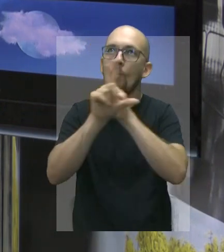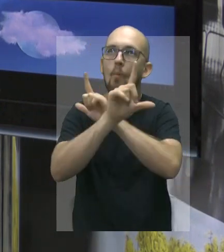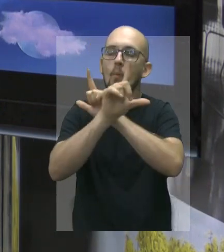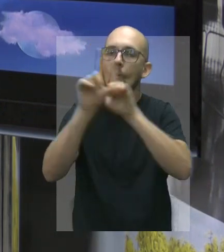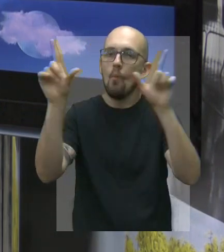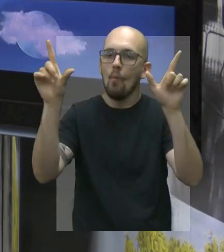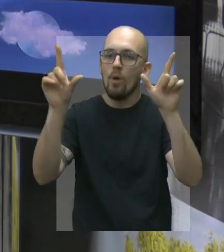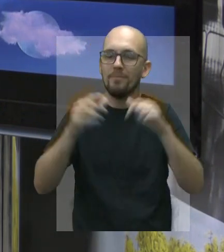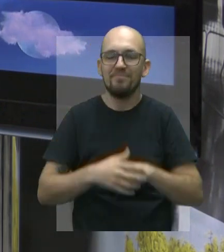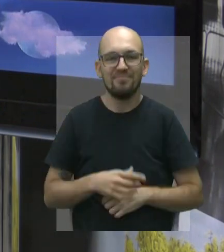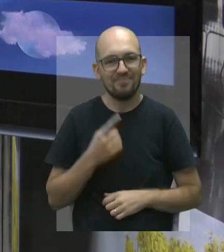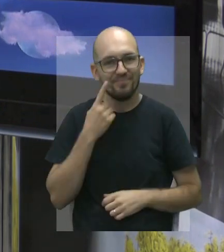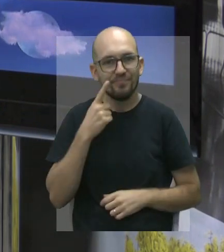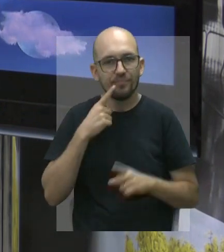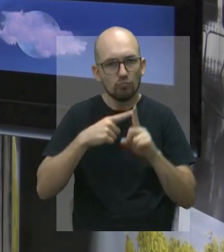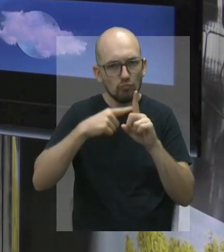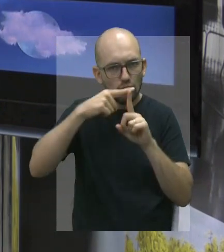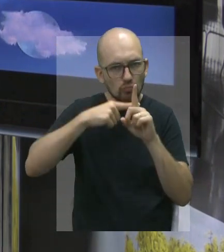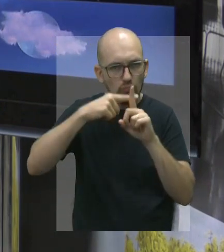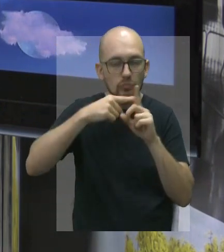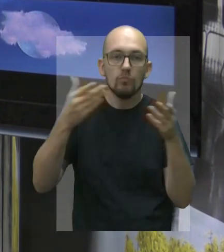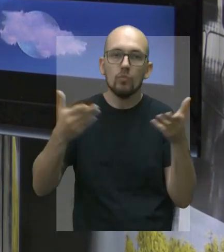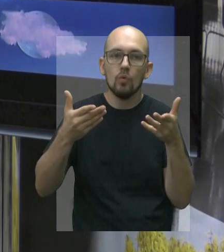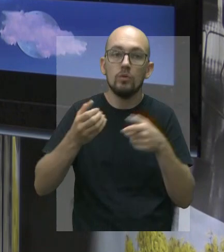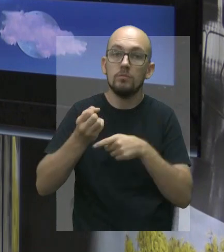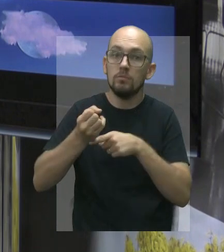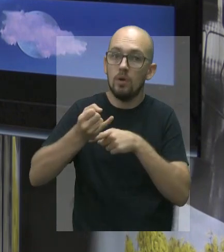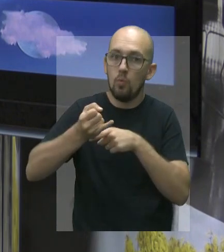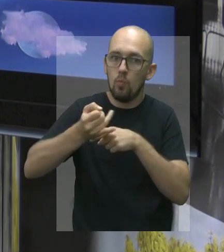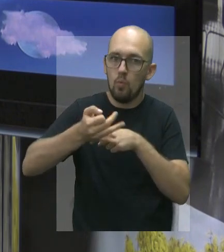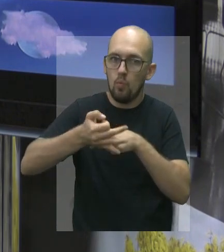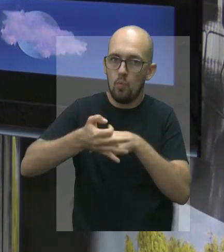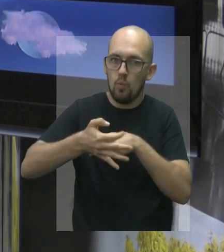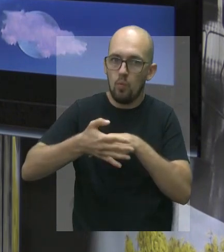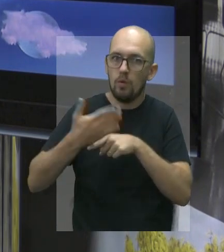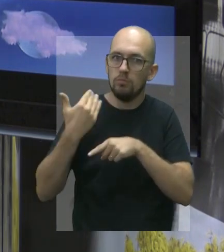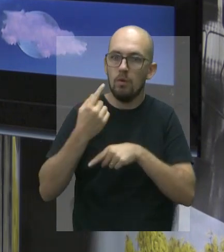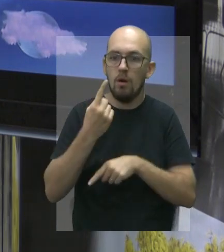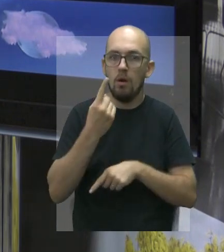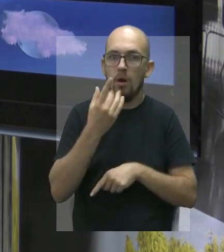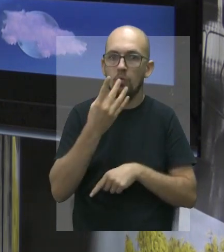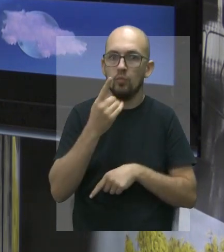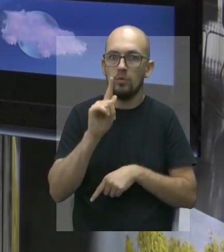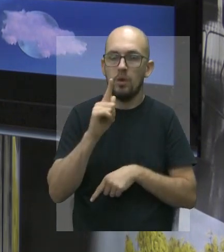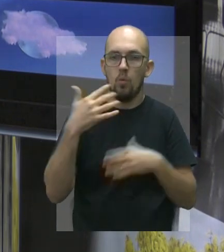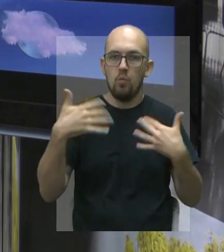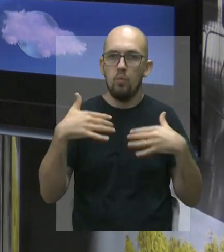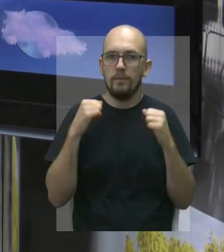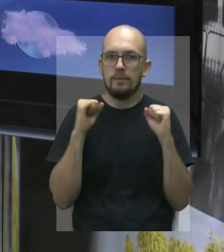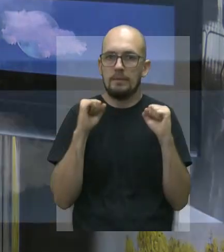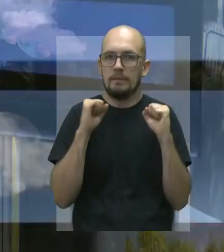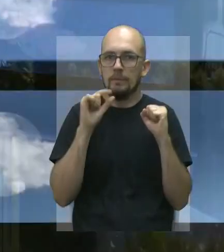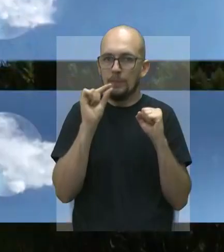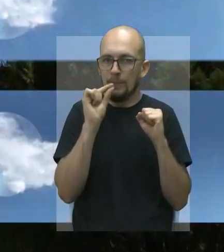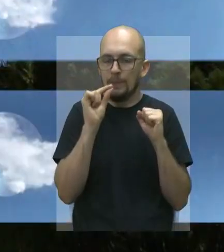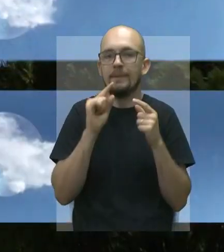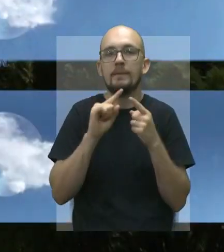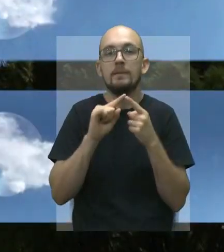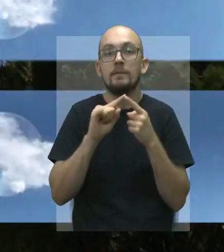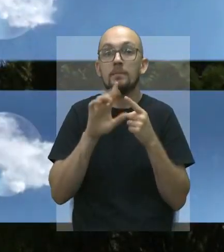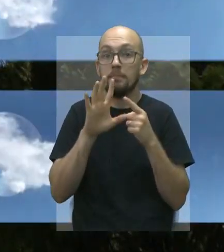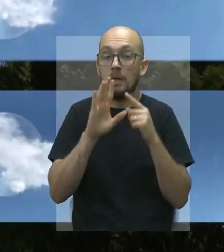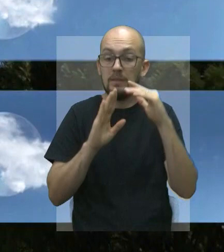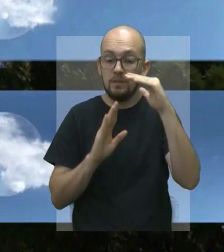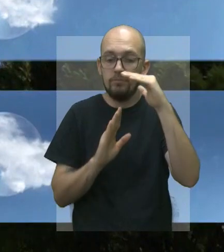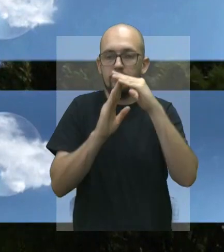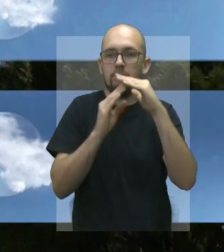então as temperaturas. Hoje a mínima durante a madrugada foi de 14 graus, né? O tempo está friozinho. A máxima não deve ultrapassar